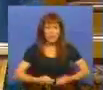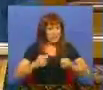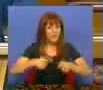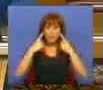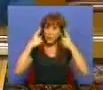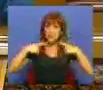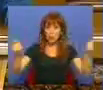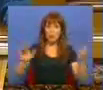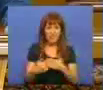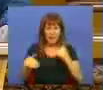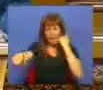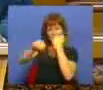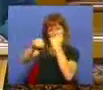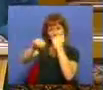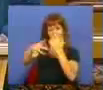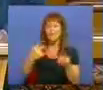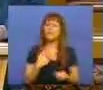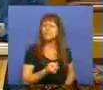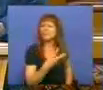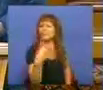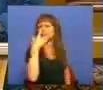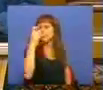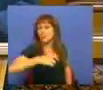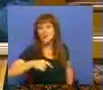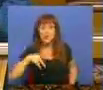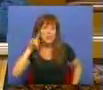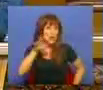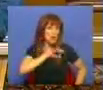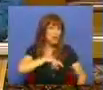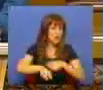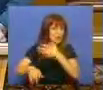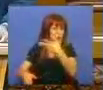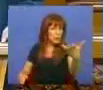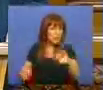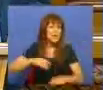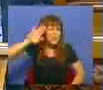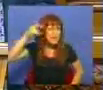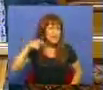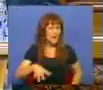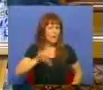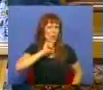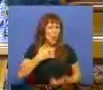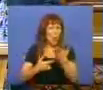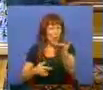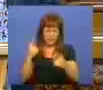investimento público para a igualdade. Tanta gente, senhoras e senhores deputados, que sabe que este